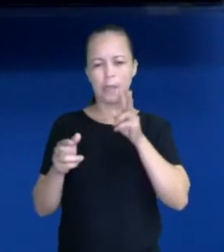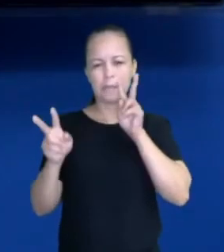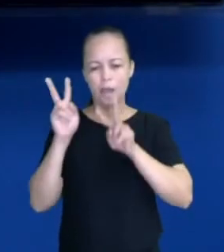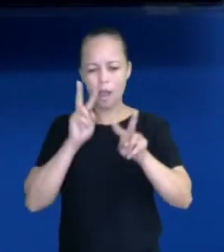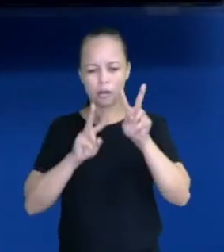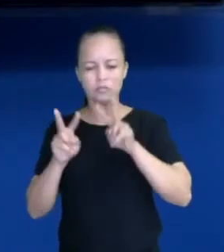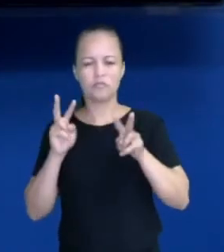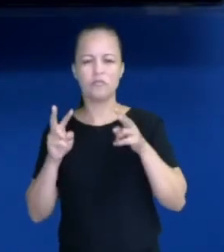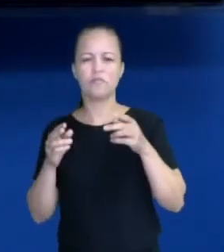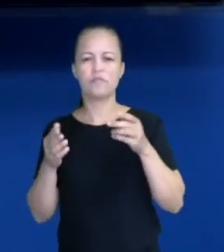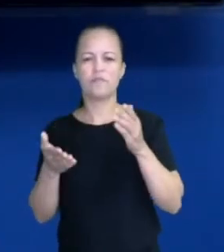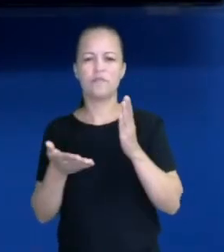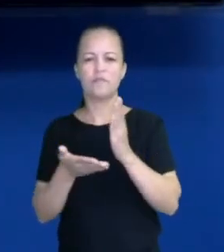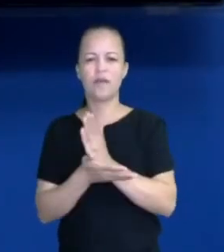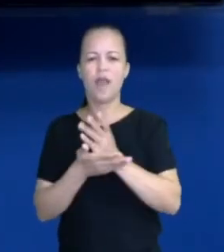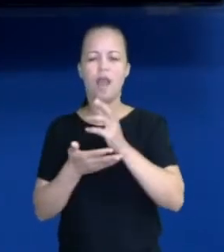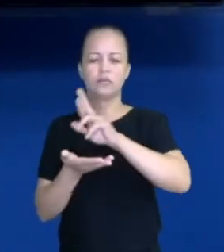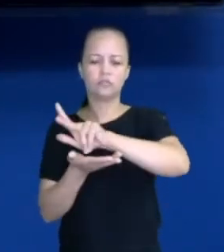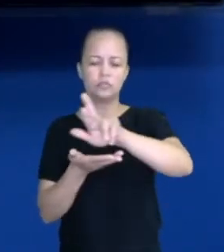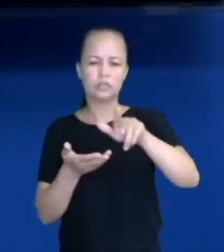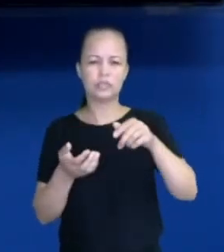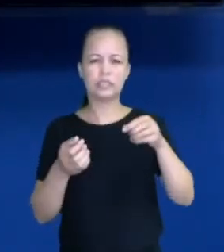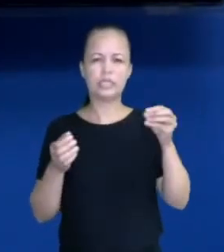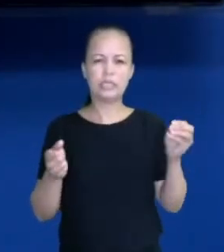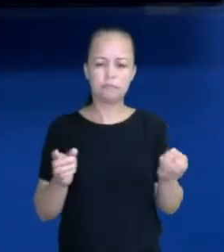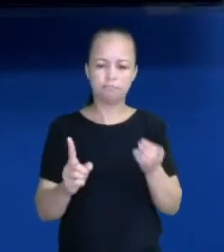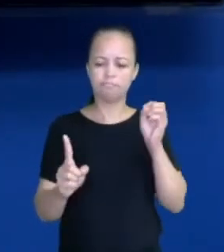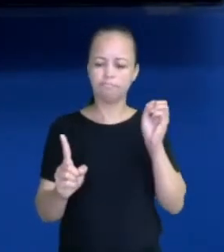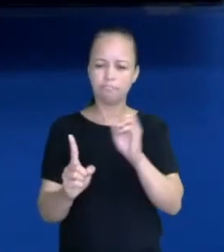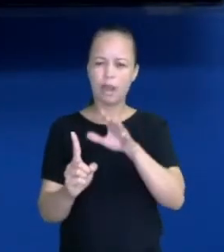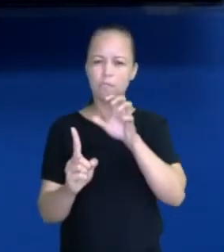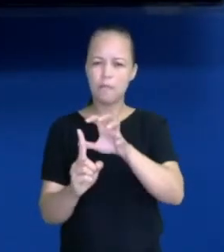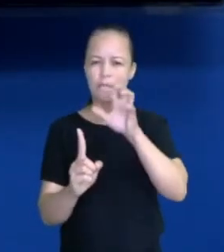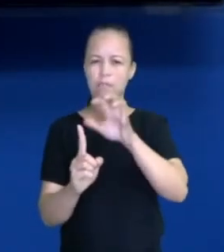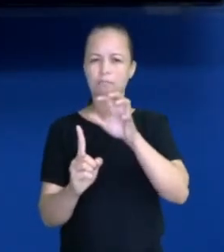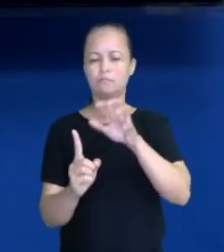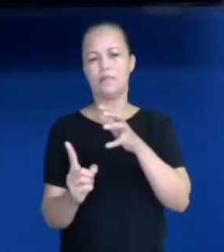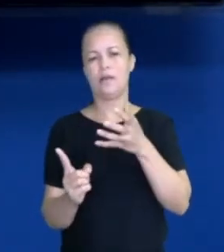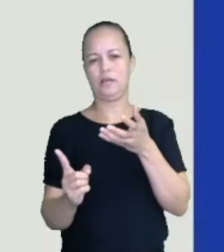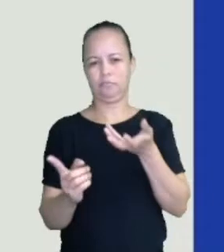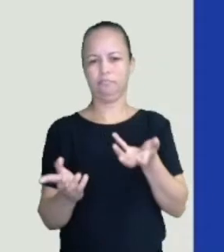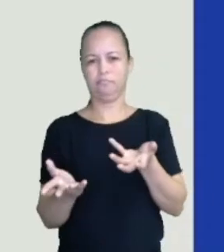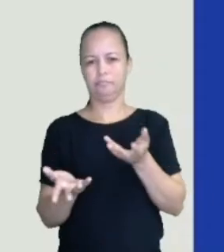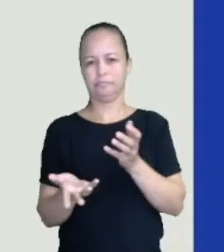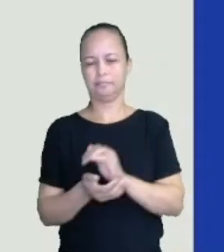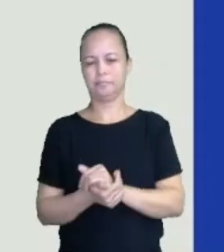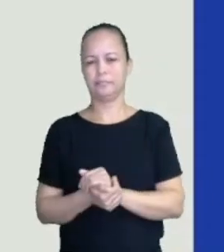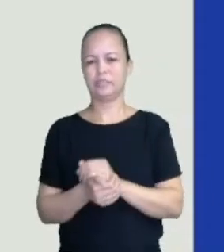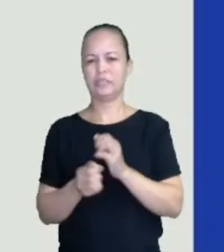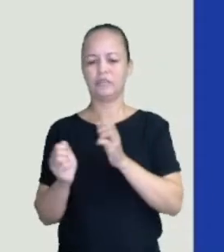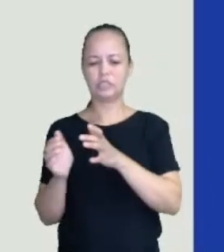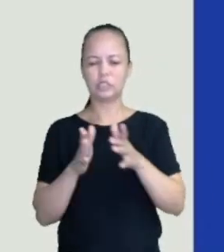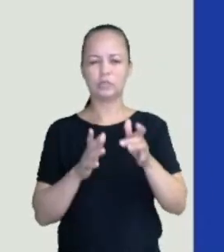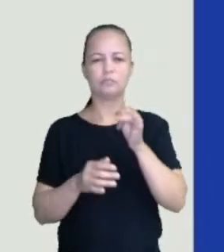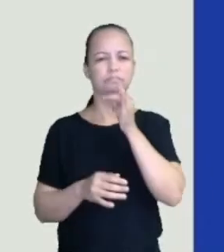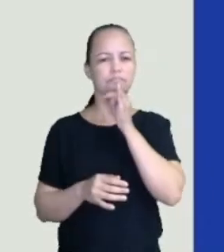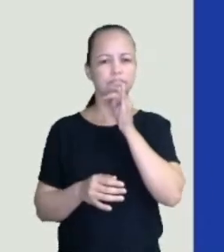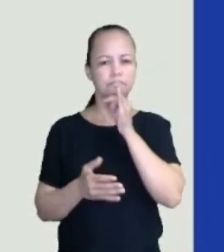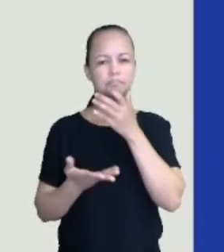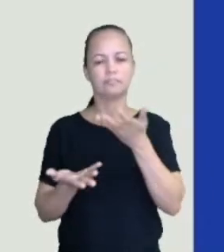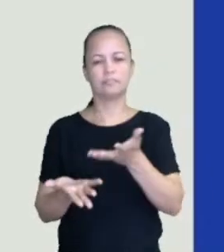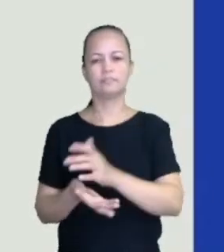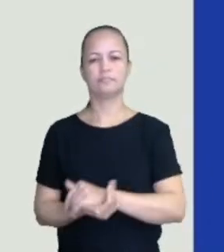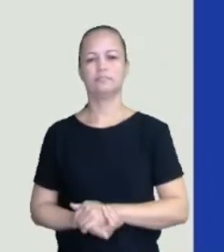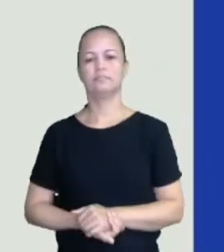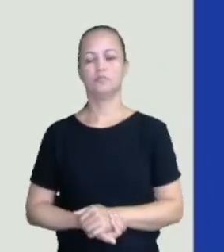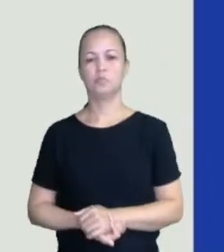e vários casos que incitam a esse problema. Então, vejamos a seguir alguns exemplos.